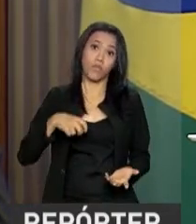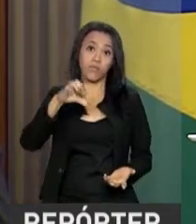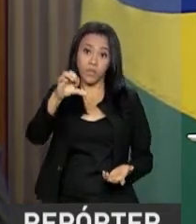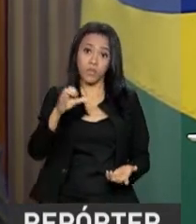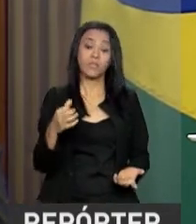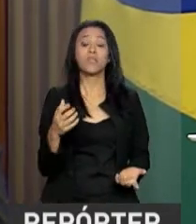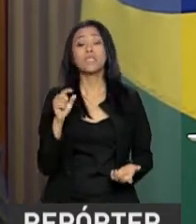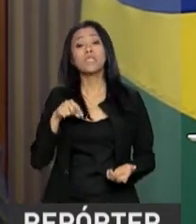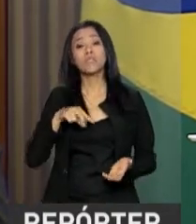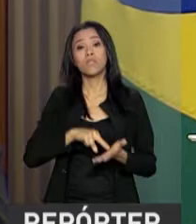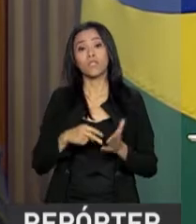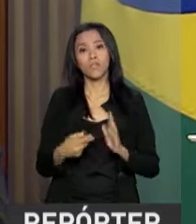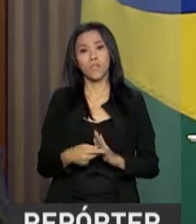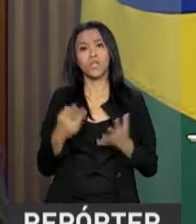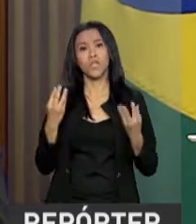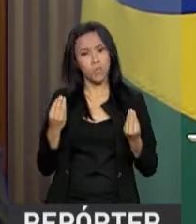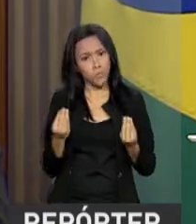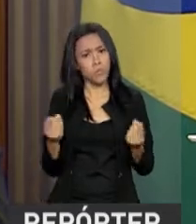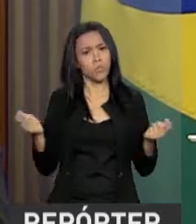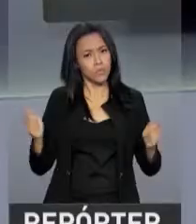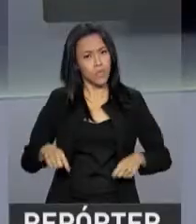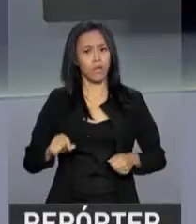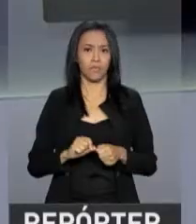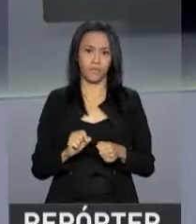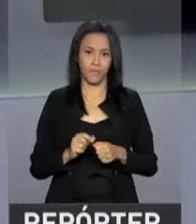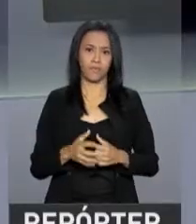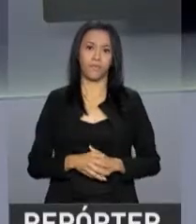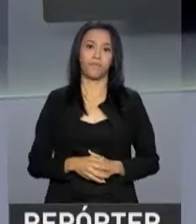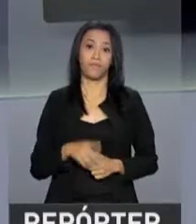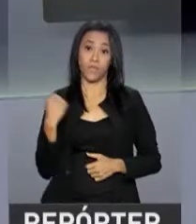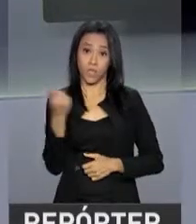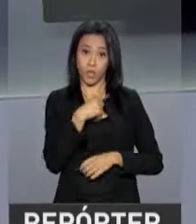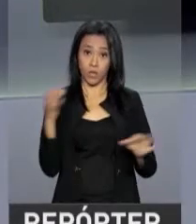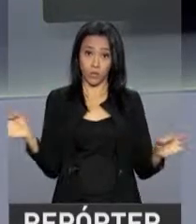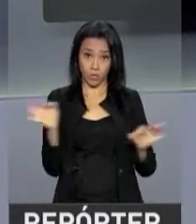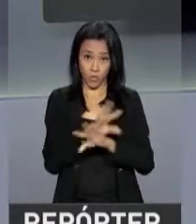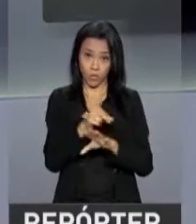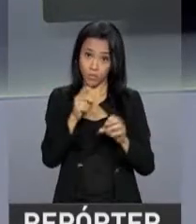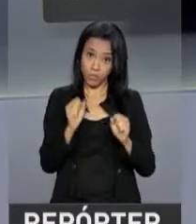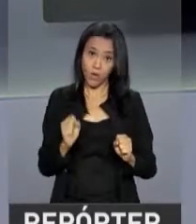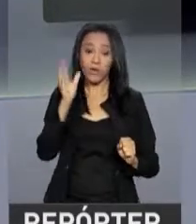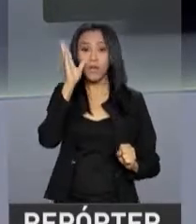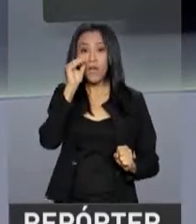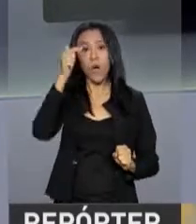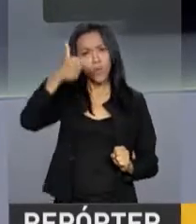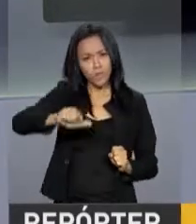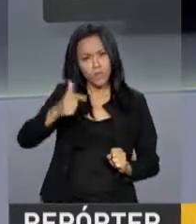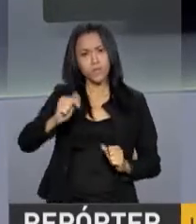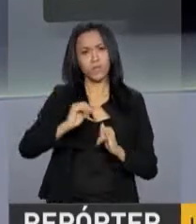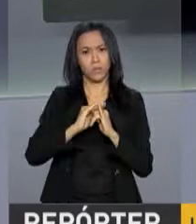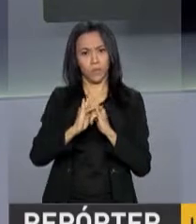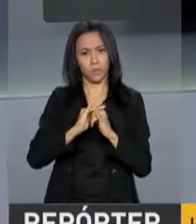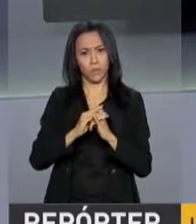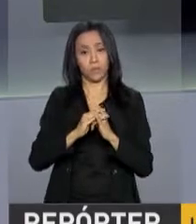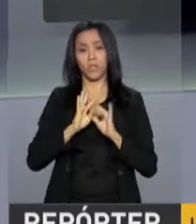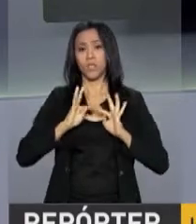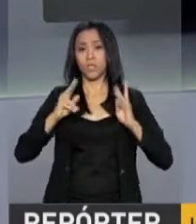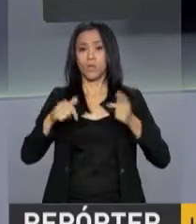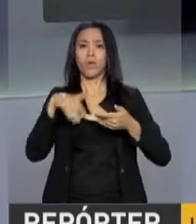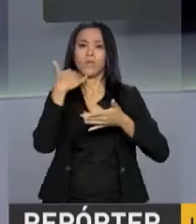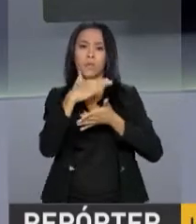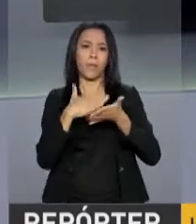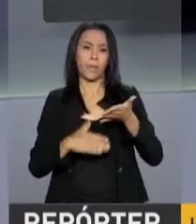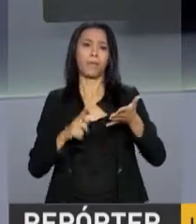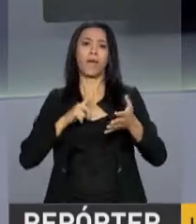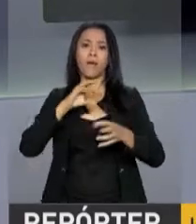que muito se pode fazer mas ficamos por aqui você pode rever as reportagens no youtube e toda a nossa